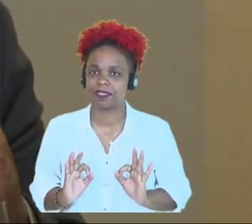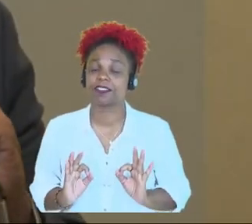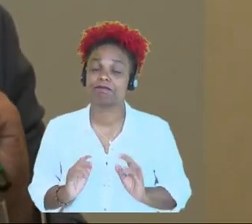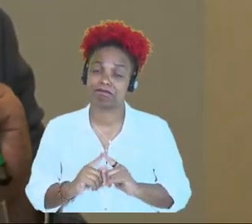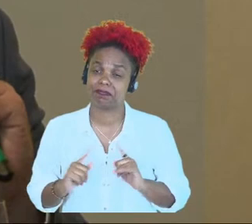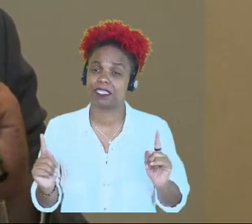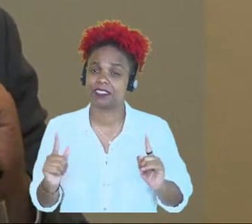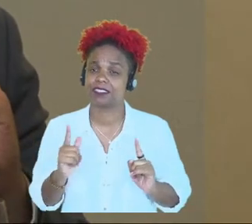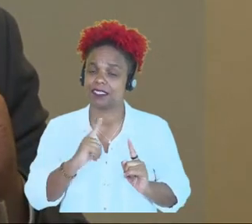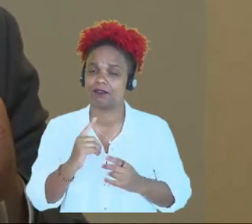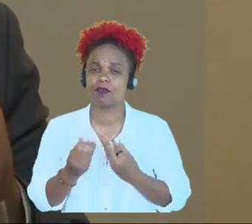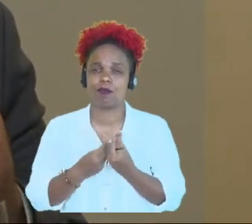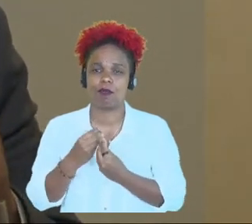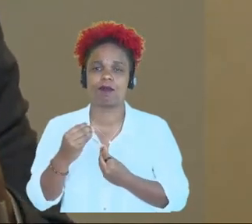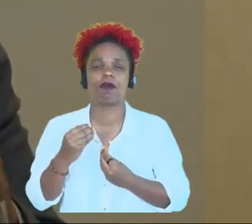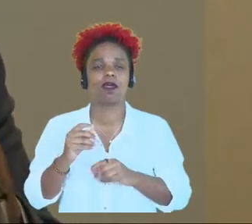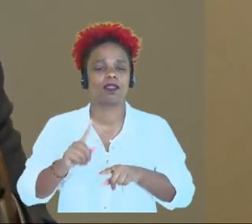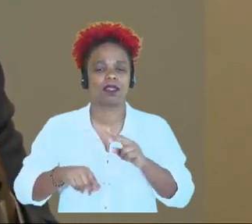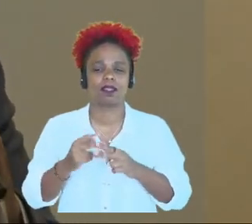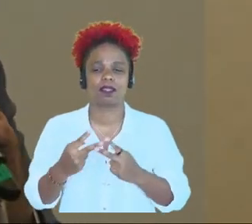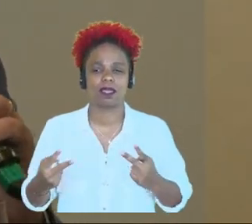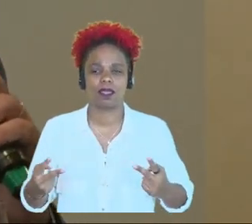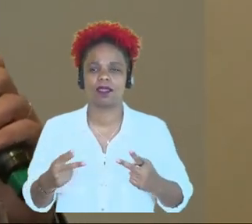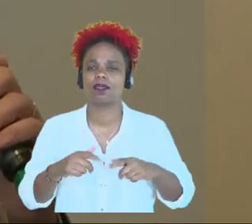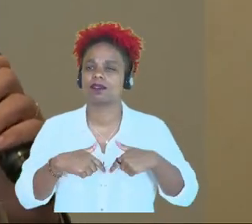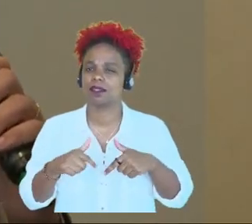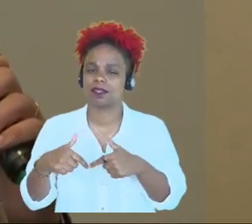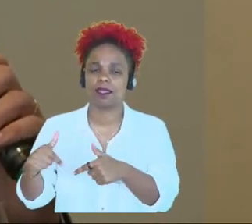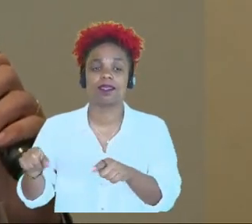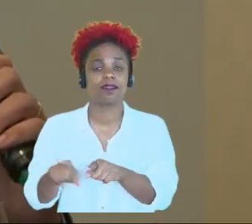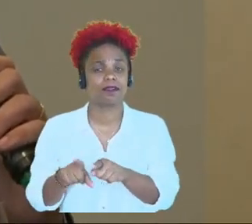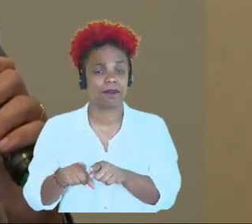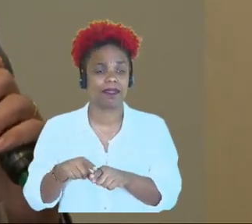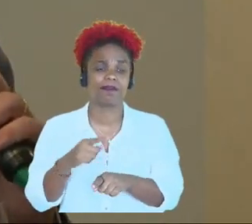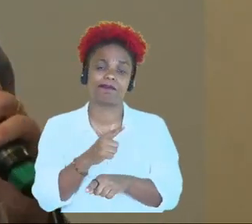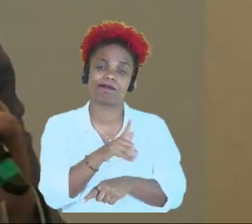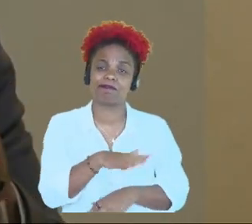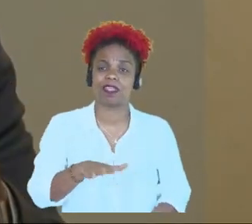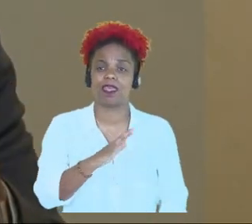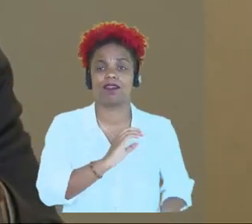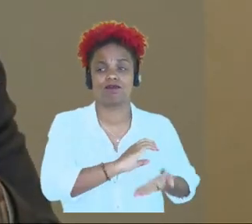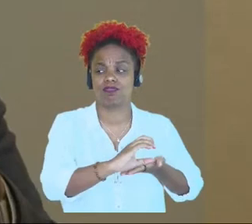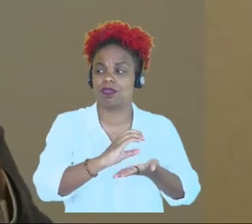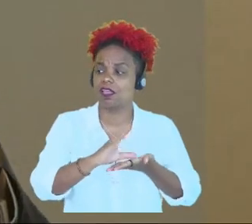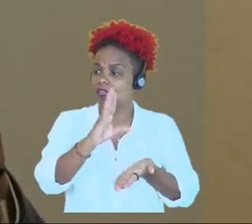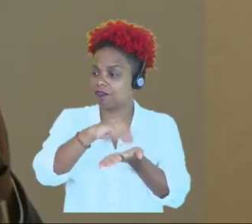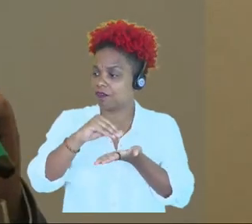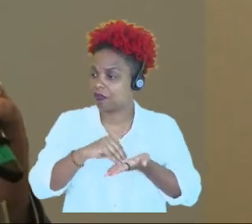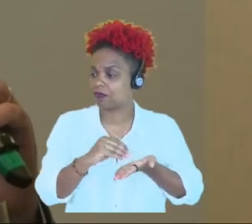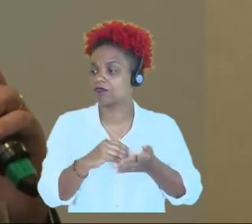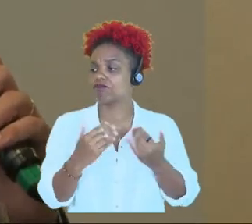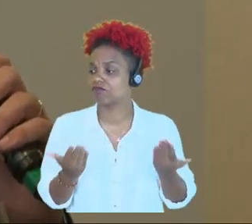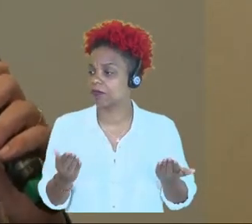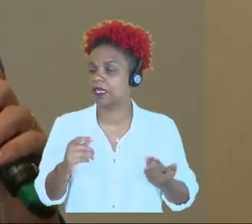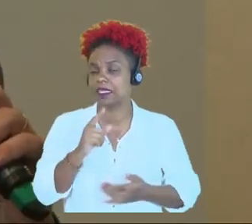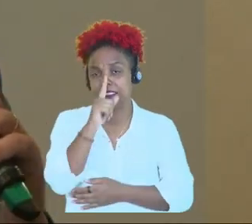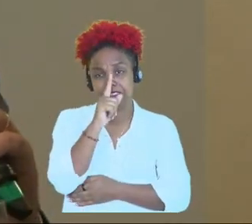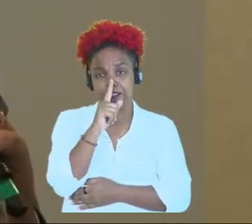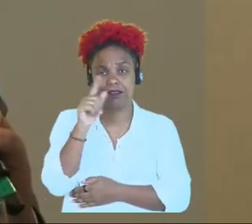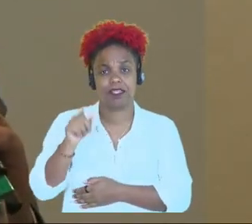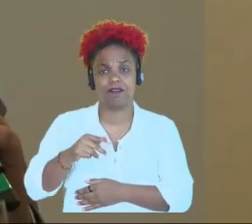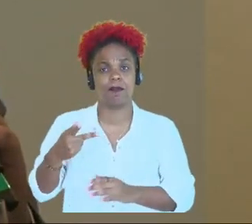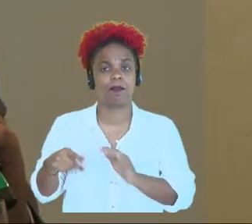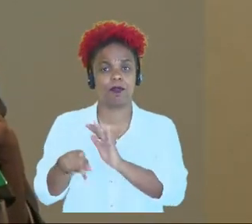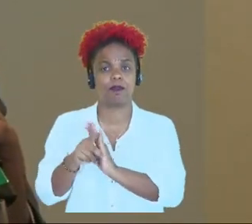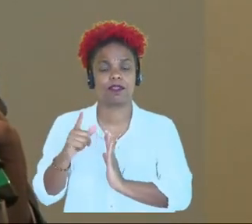Não exatamente da corrupção, mas os mecanismos institucionalizados de distribuição de recursos, muitas vezes da pior maneira possível, e colocando em risco o